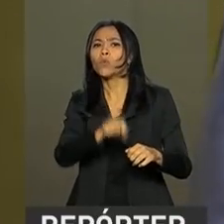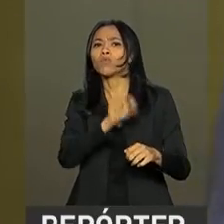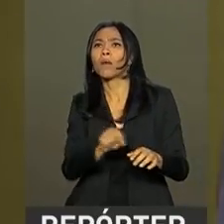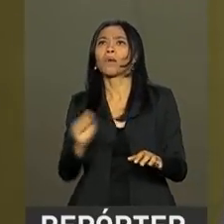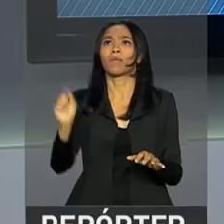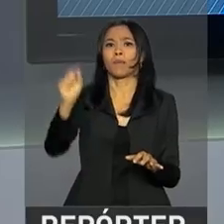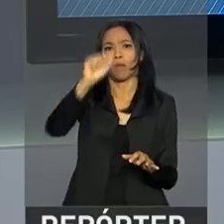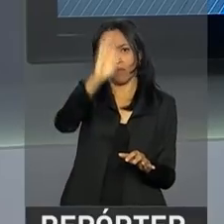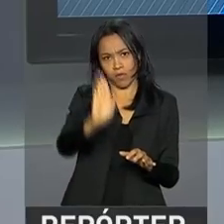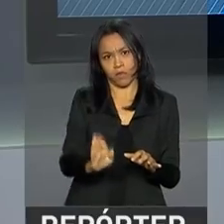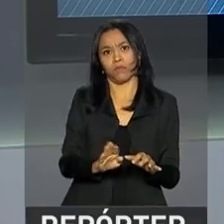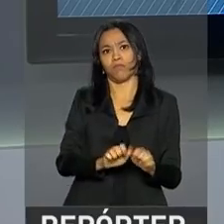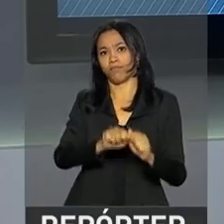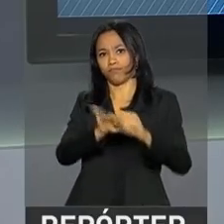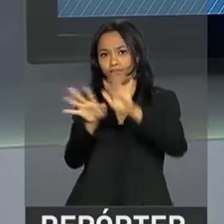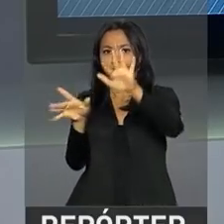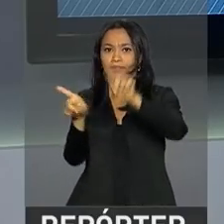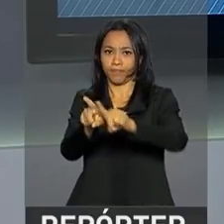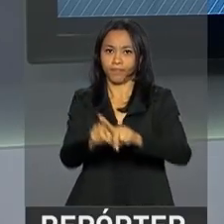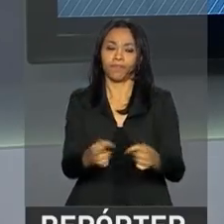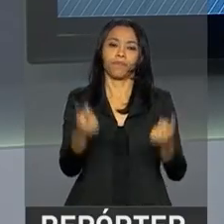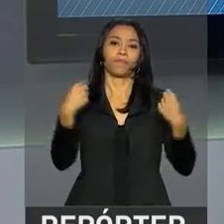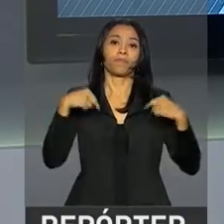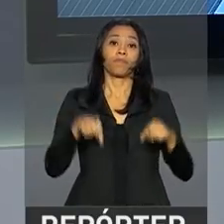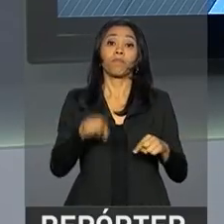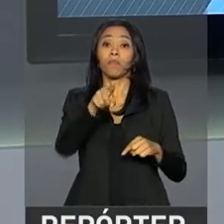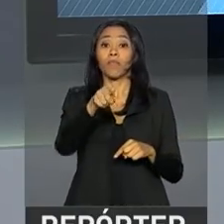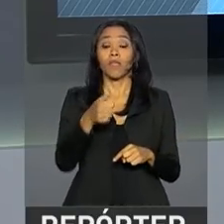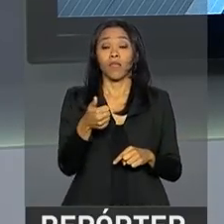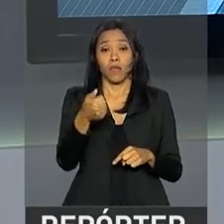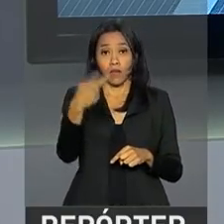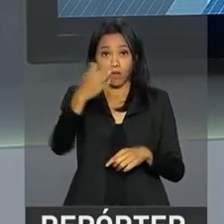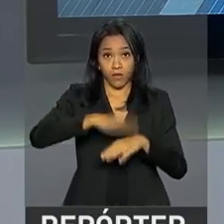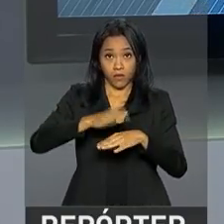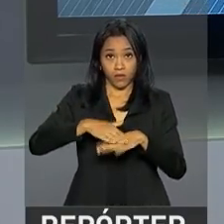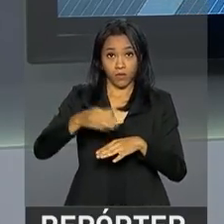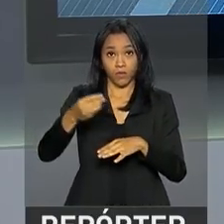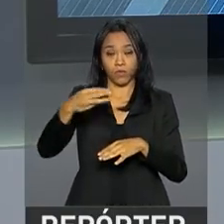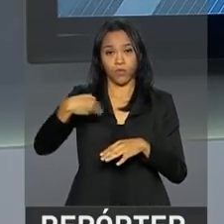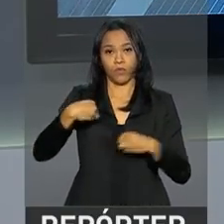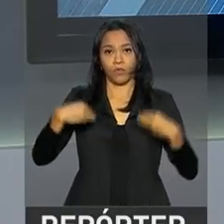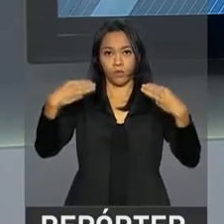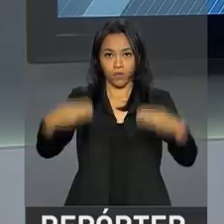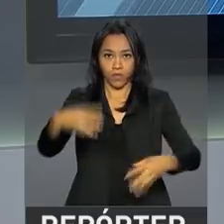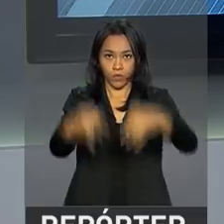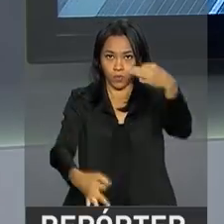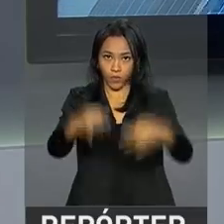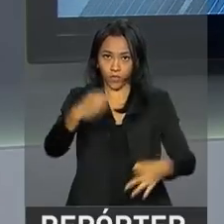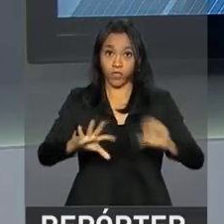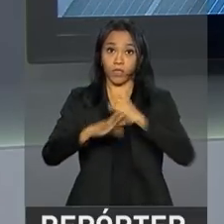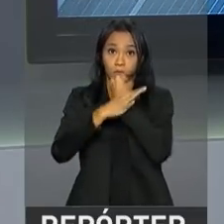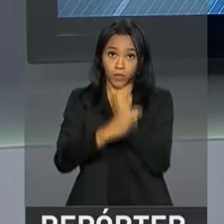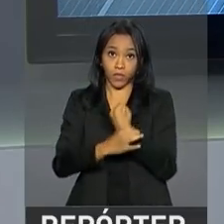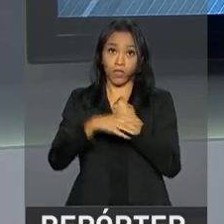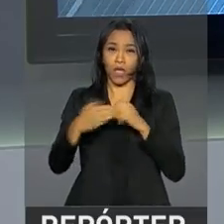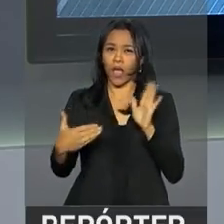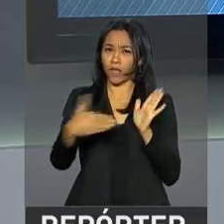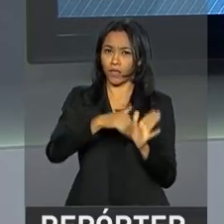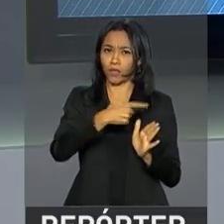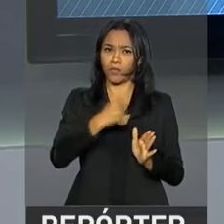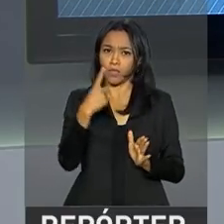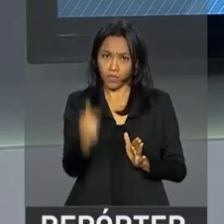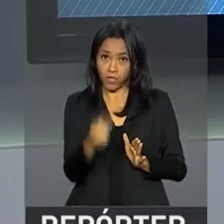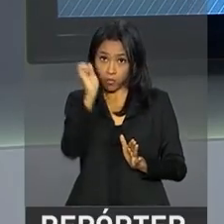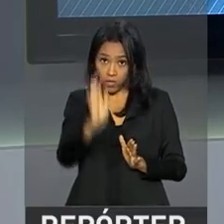ano segundo o ministério da justiça e segurança pública até o final de 2017 o brasil reconheceu 10 mil